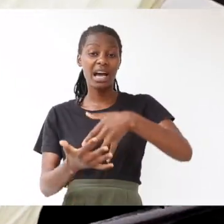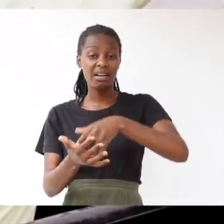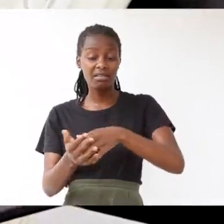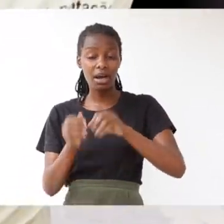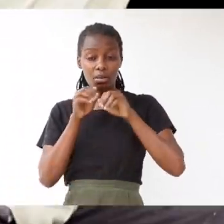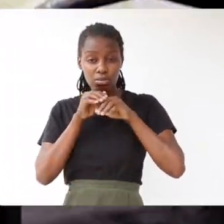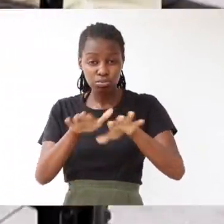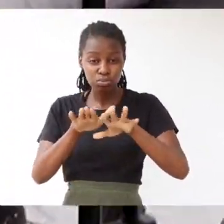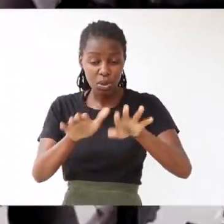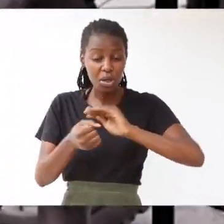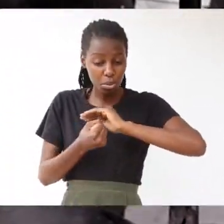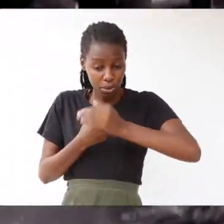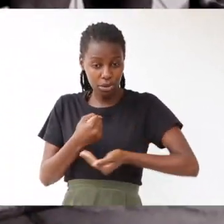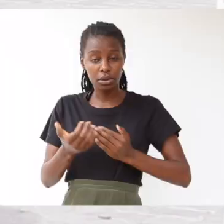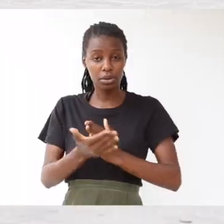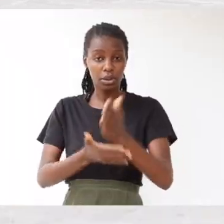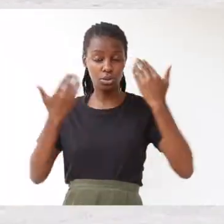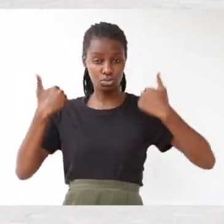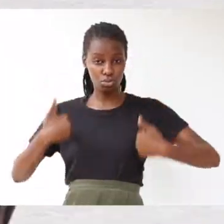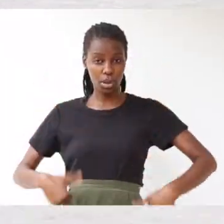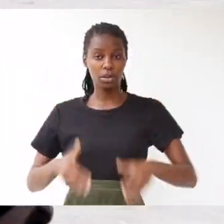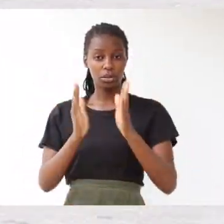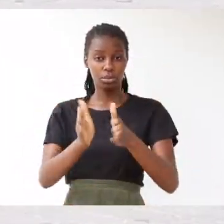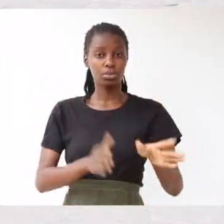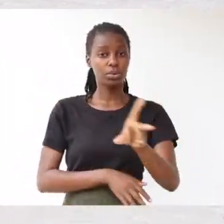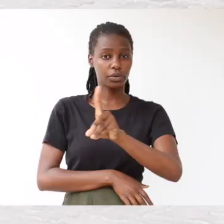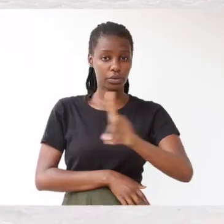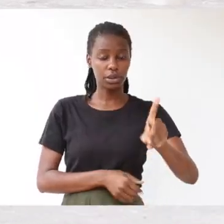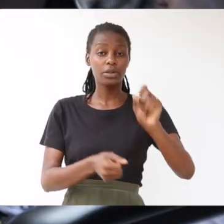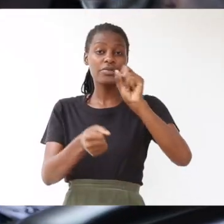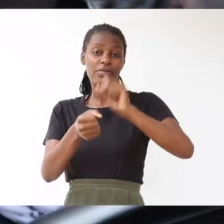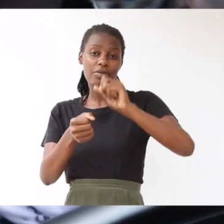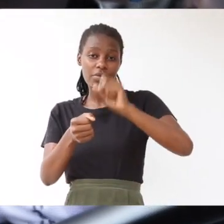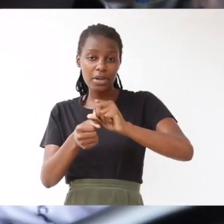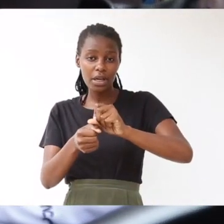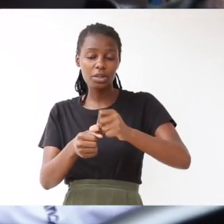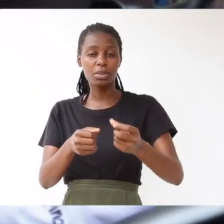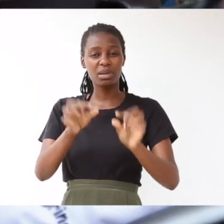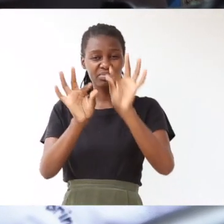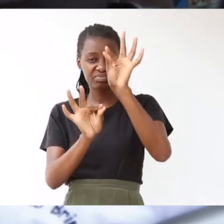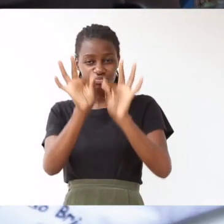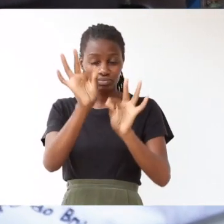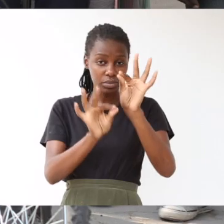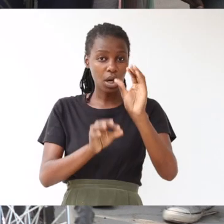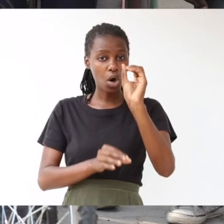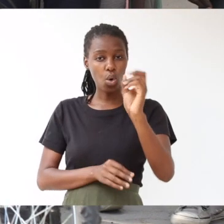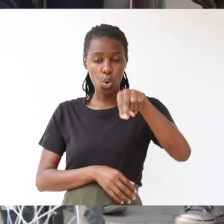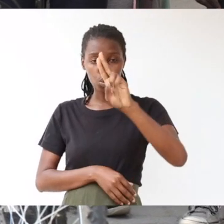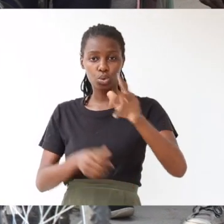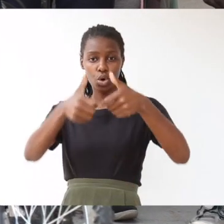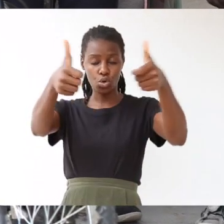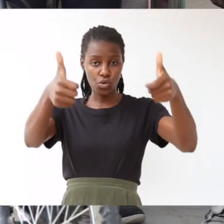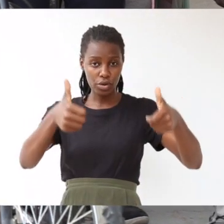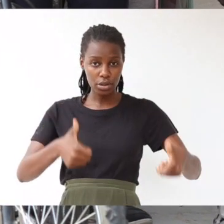A fraca promoção e proteção dos direitos humanos das pessoas com deficiência fez com que fosse adaptada pela ONU